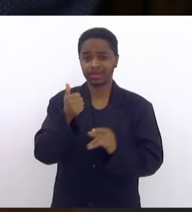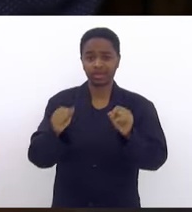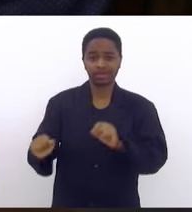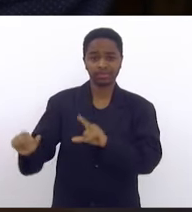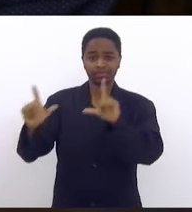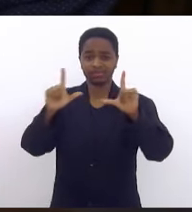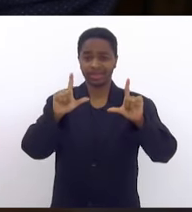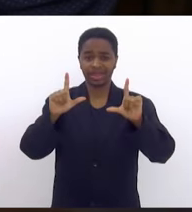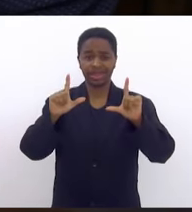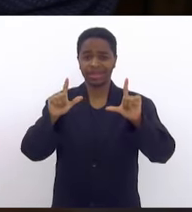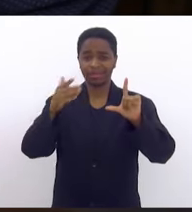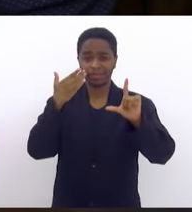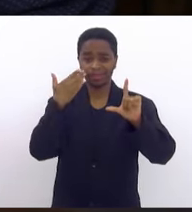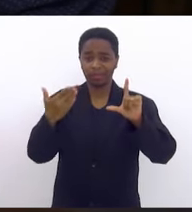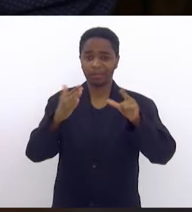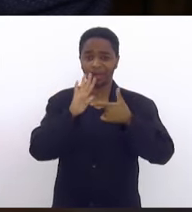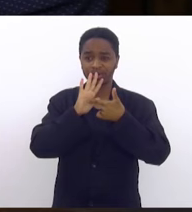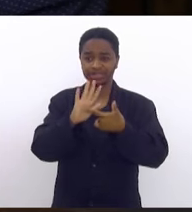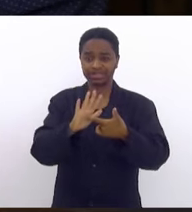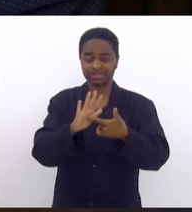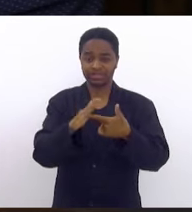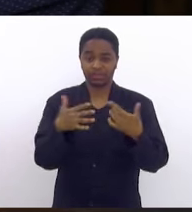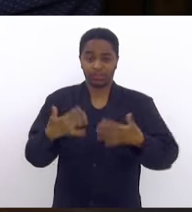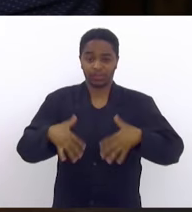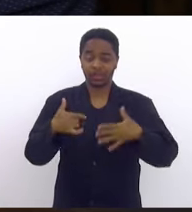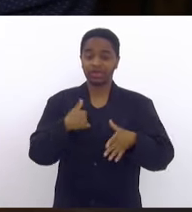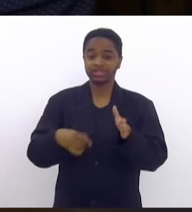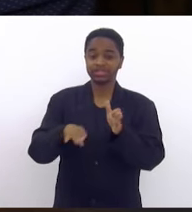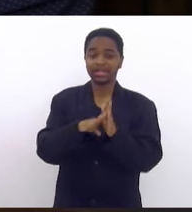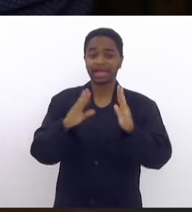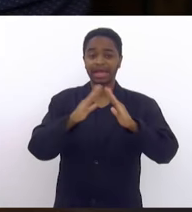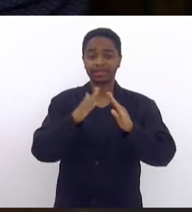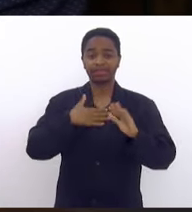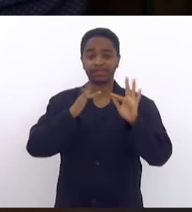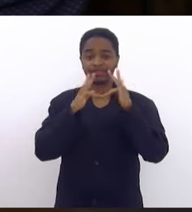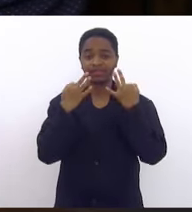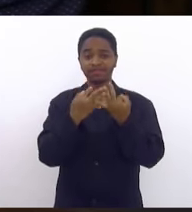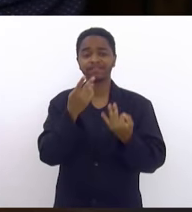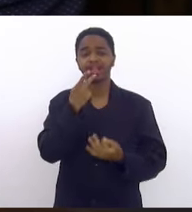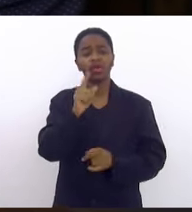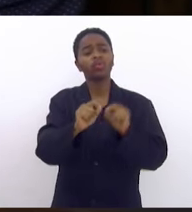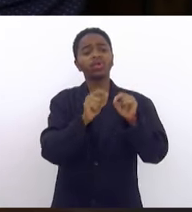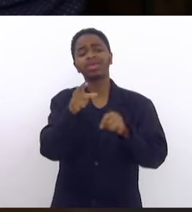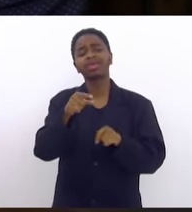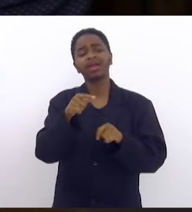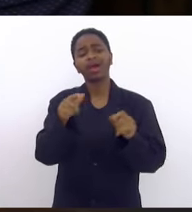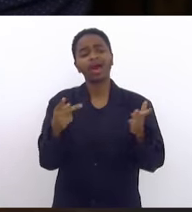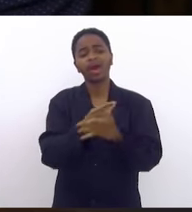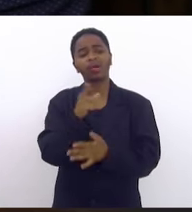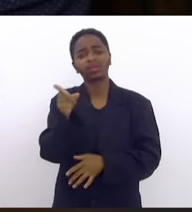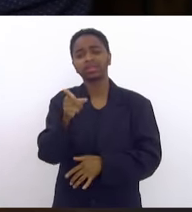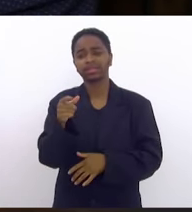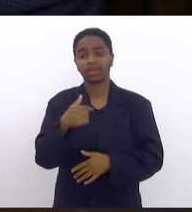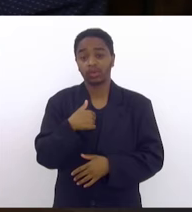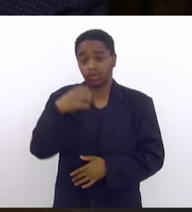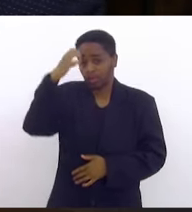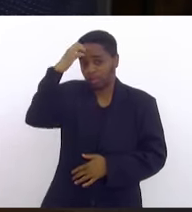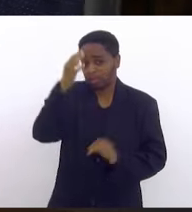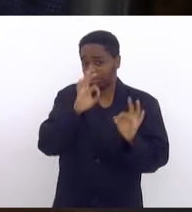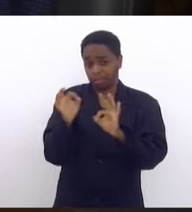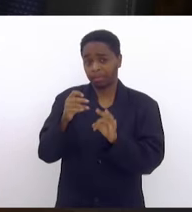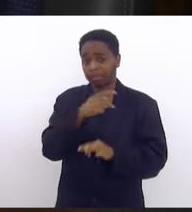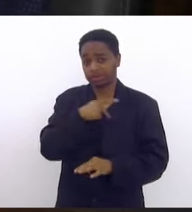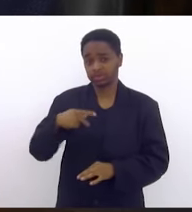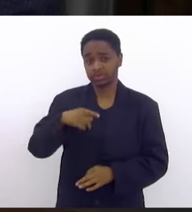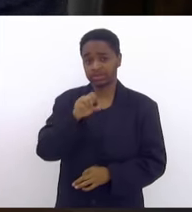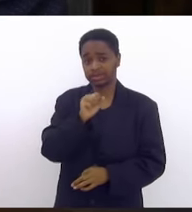vivo em algum lugar. Eu chegar em casa, minha família dizer, meu pai, que o senhor foi afrontar lá? Senão eu não tenho culpa, foi o pastor Samuel